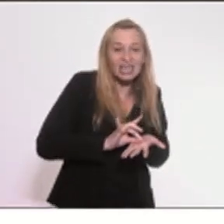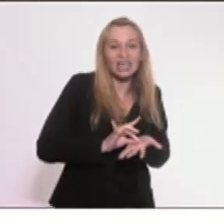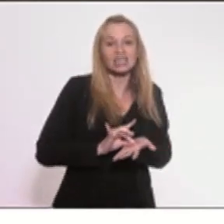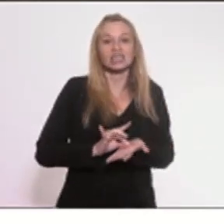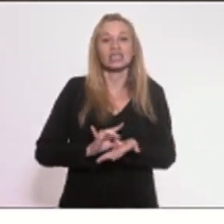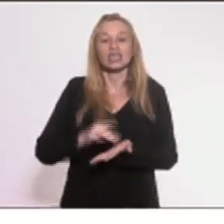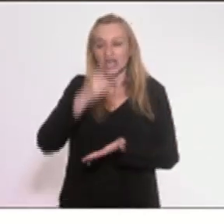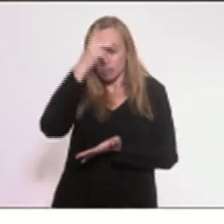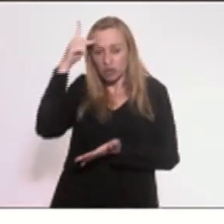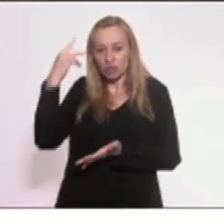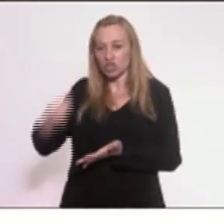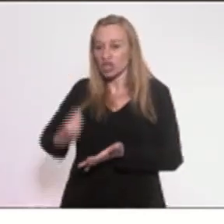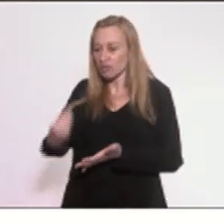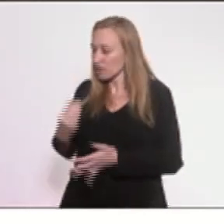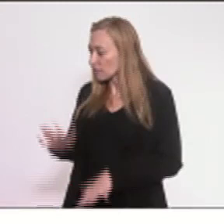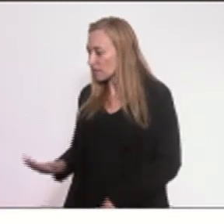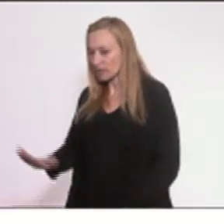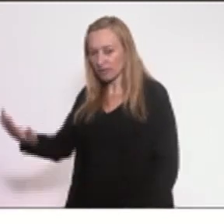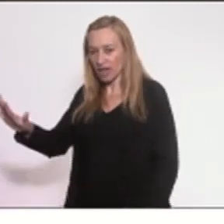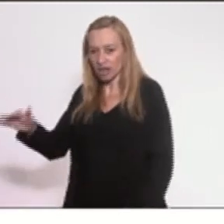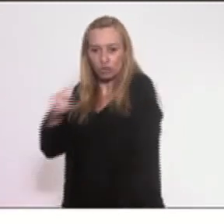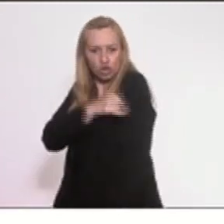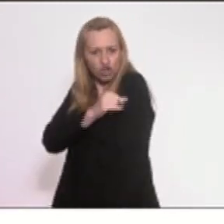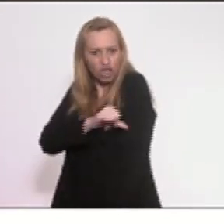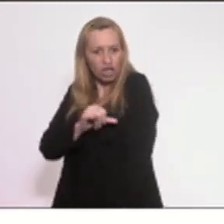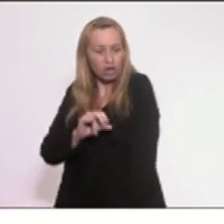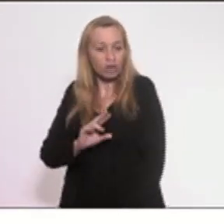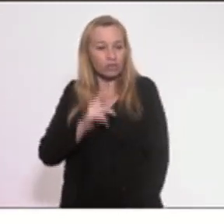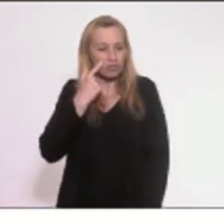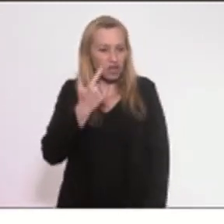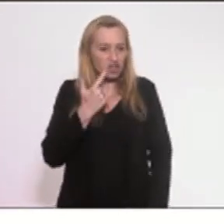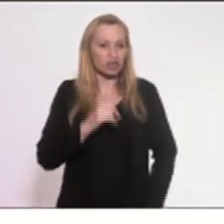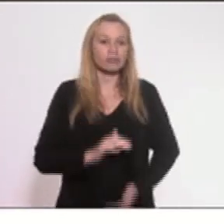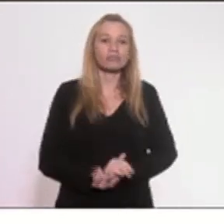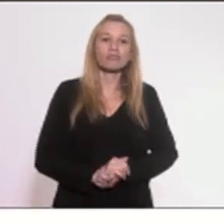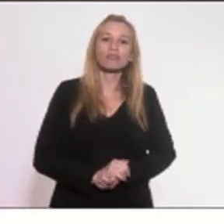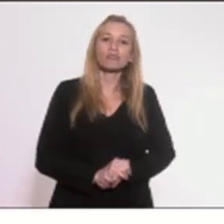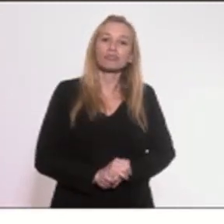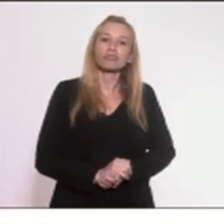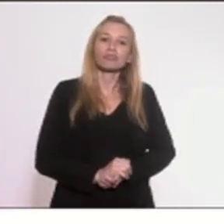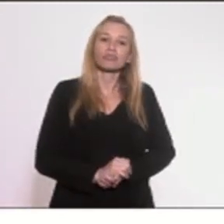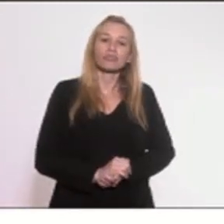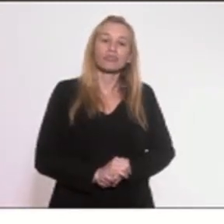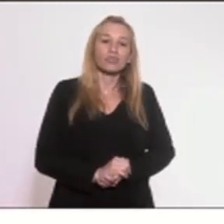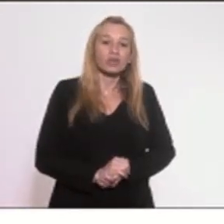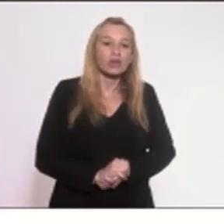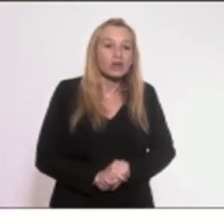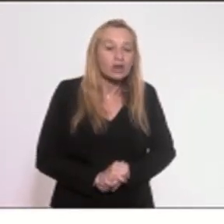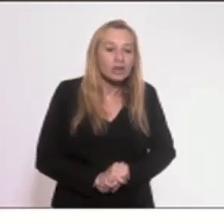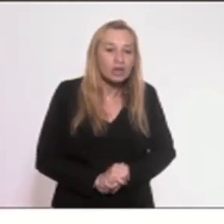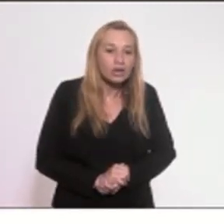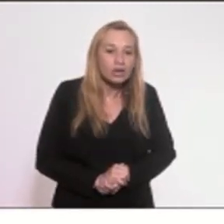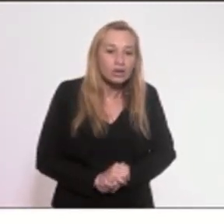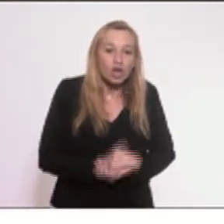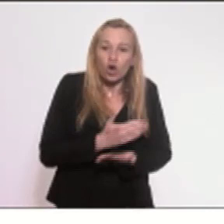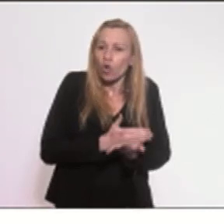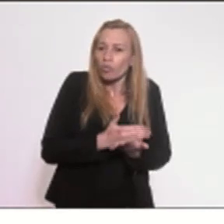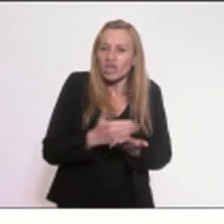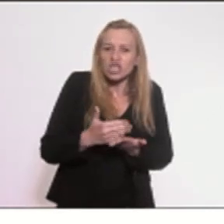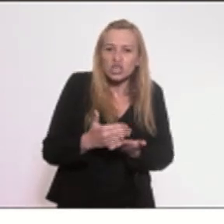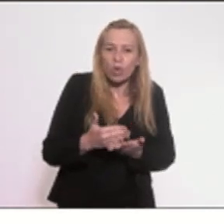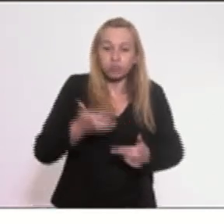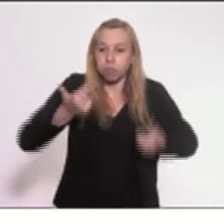moradores da favela e periferia do Rio de Janeiro? Ouça esse relato. Lá na escola começou a dar tiro do